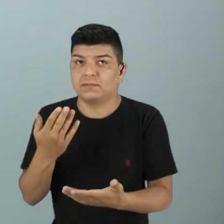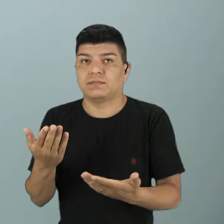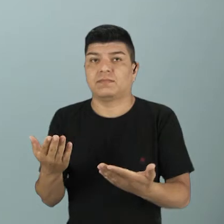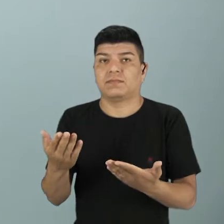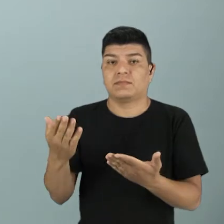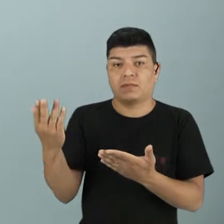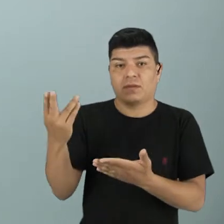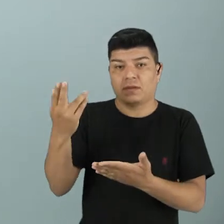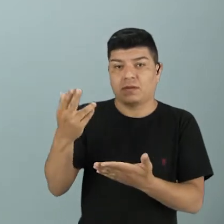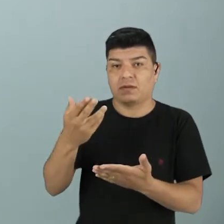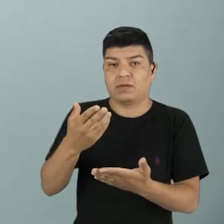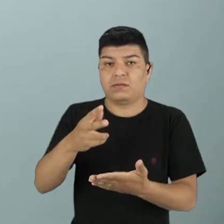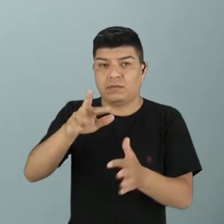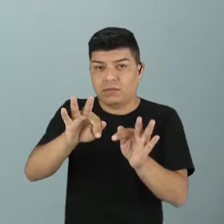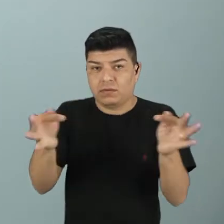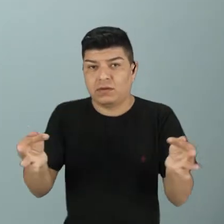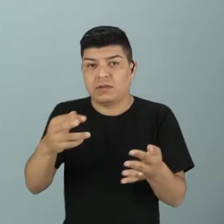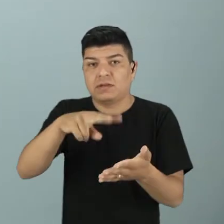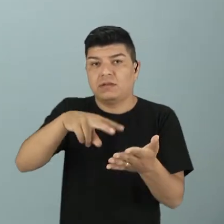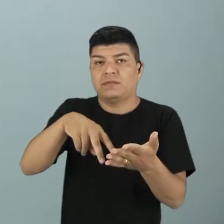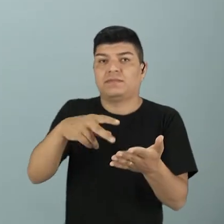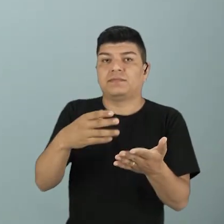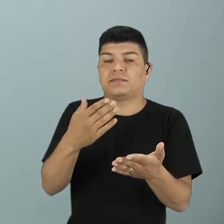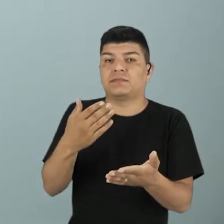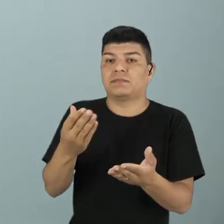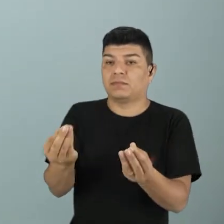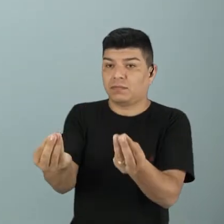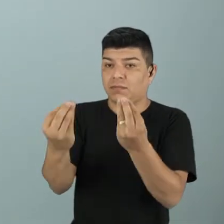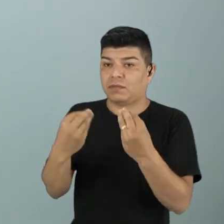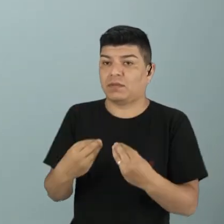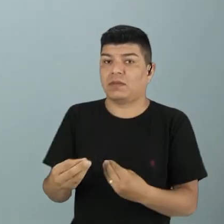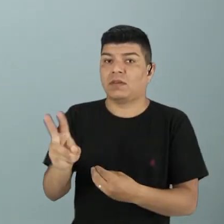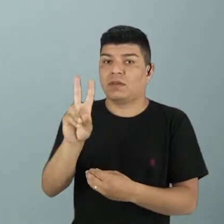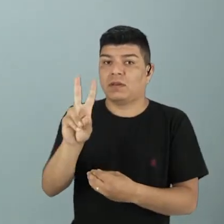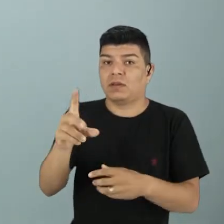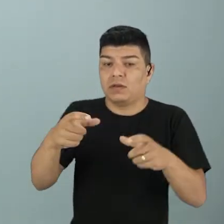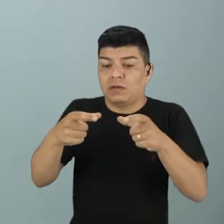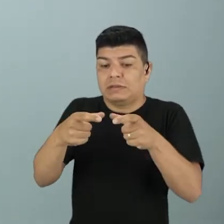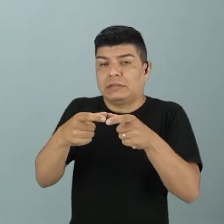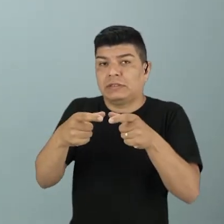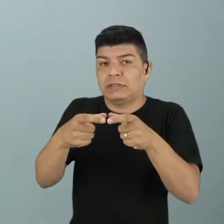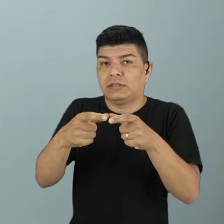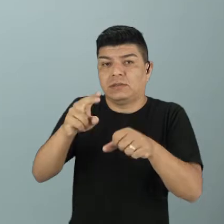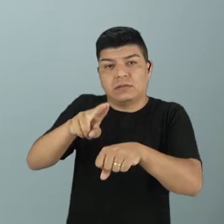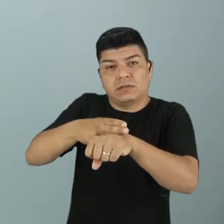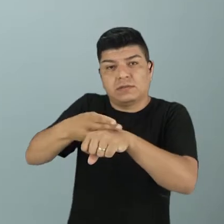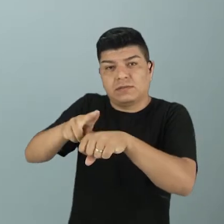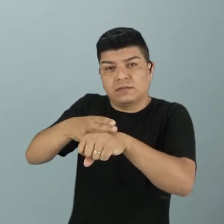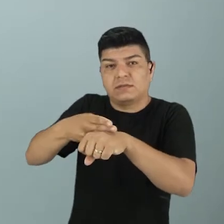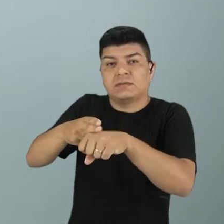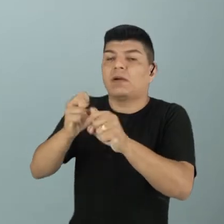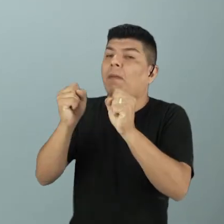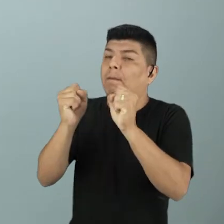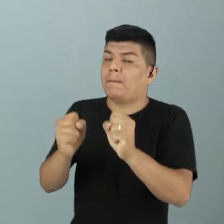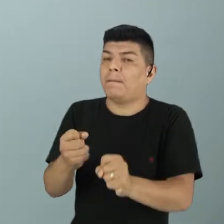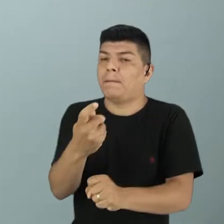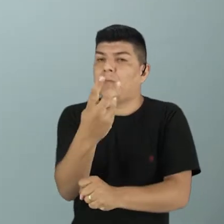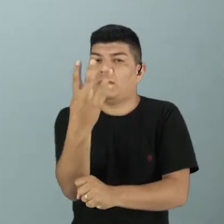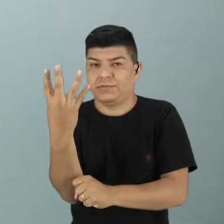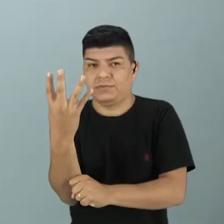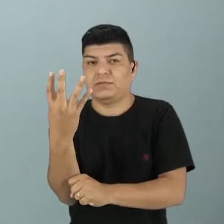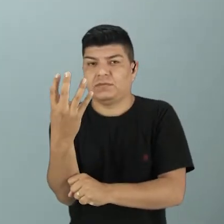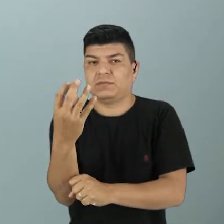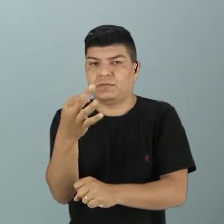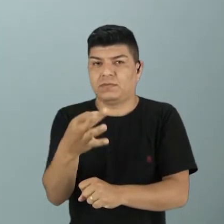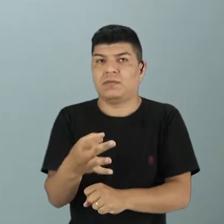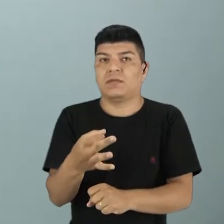2 bars of chocolate. Me dê 2 barras de chocolate. Aí, sim, a gente pode contar o quantificador,